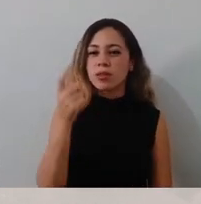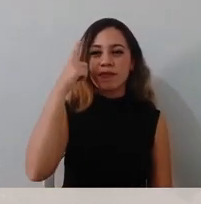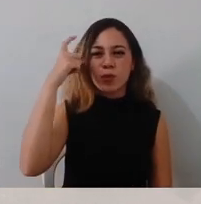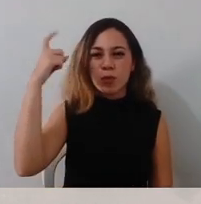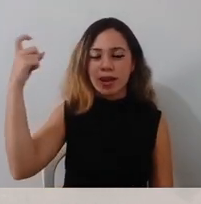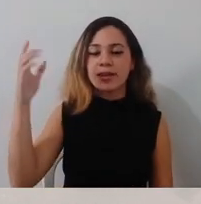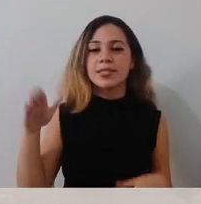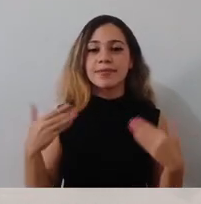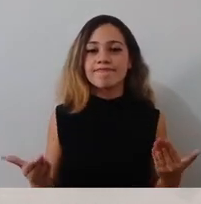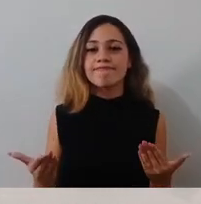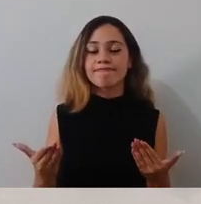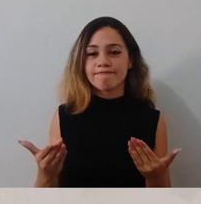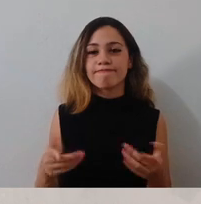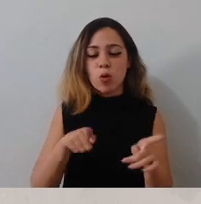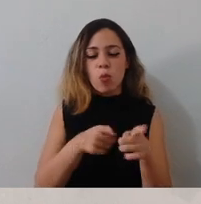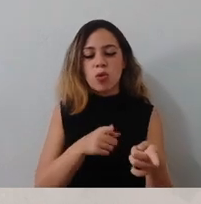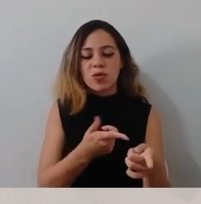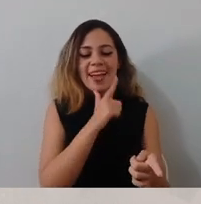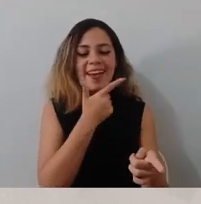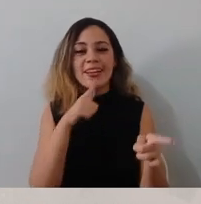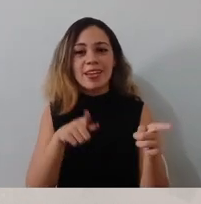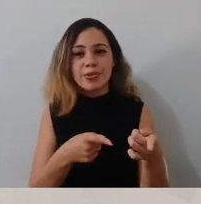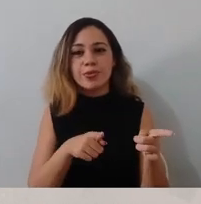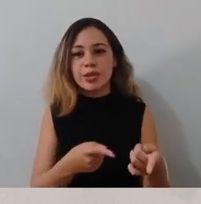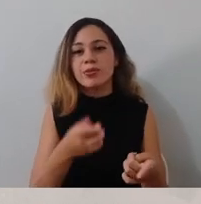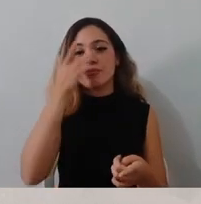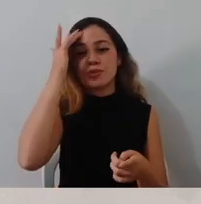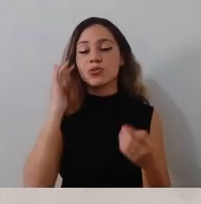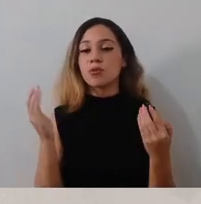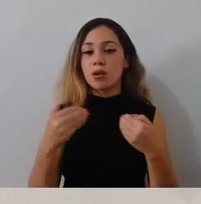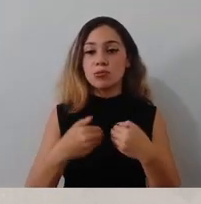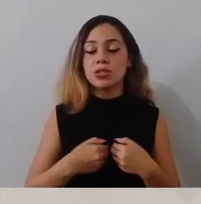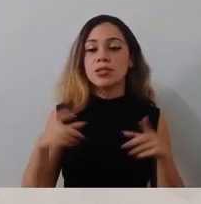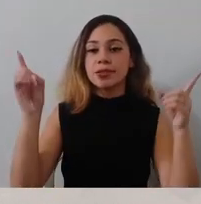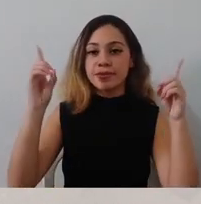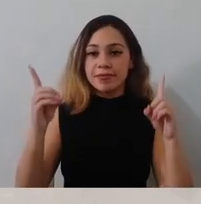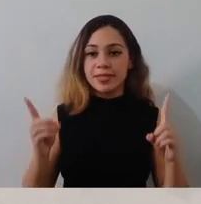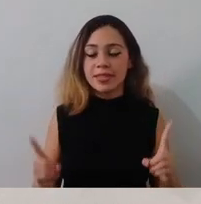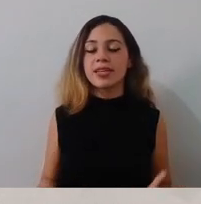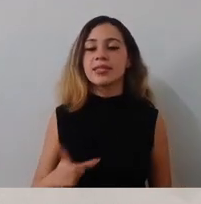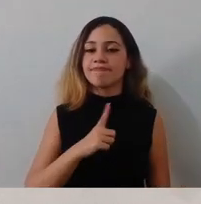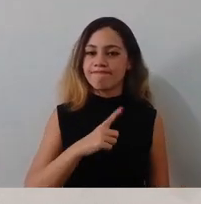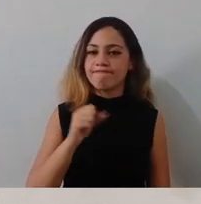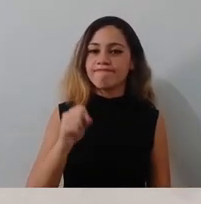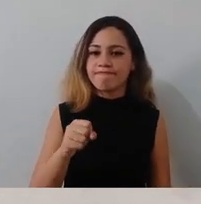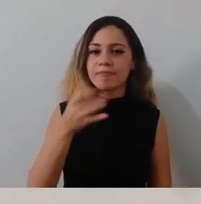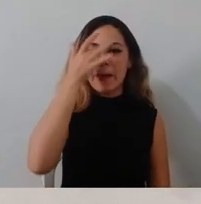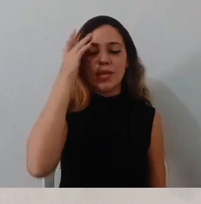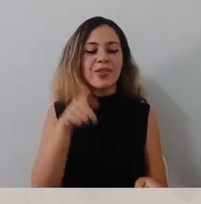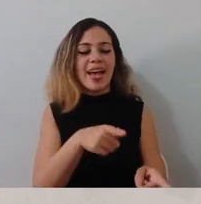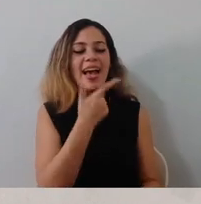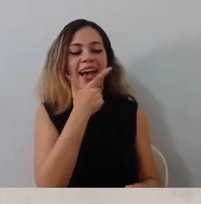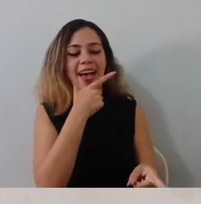da violência. O bullying é muito recorrente para as pessoas autistas e com outras